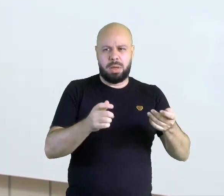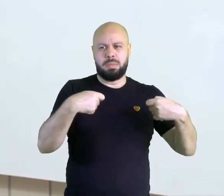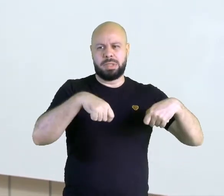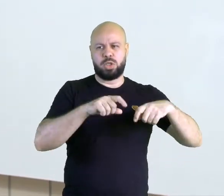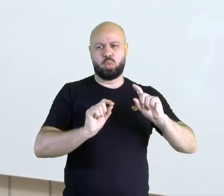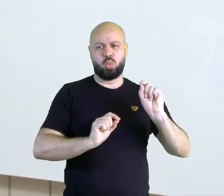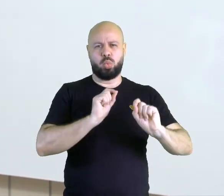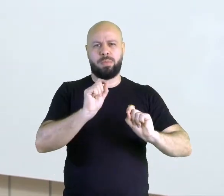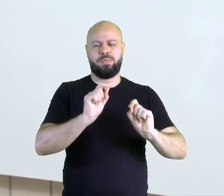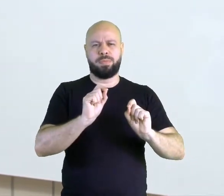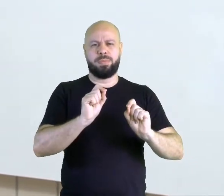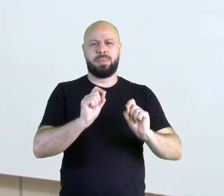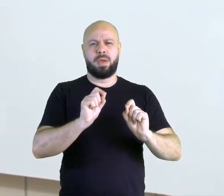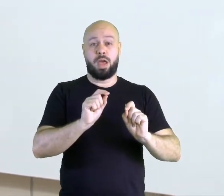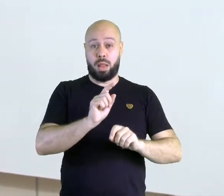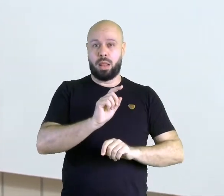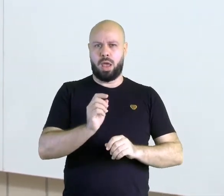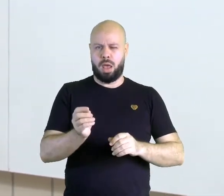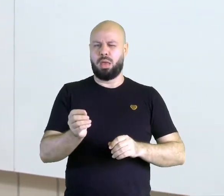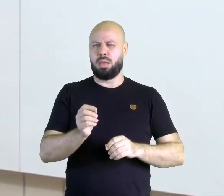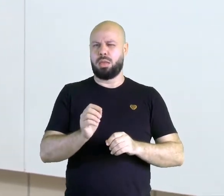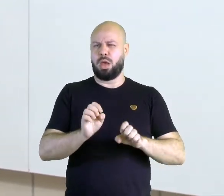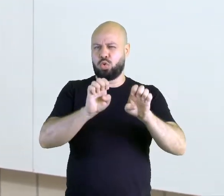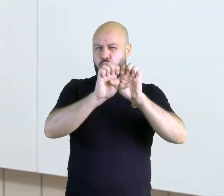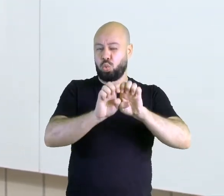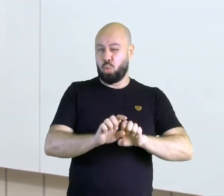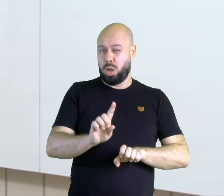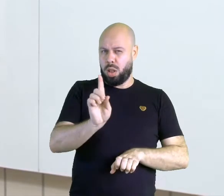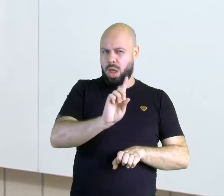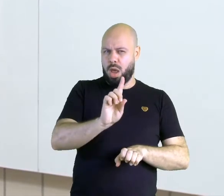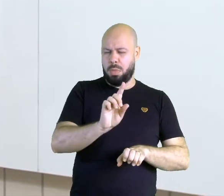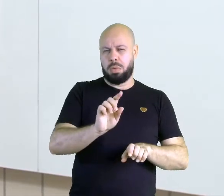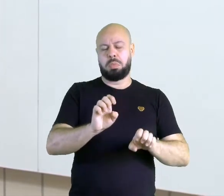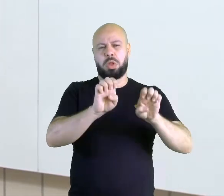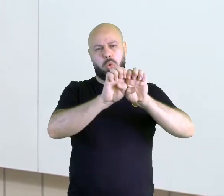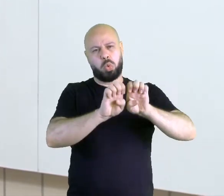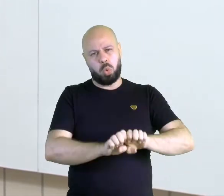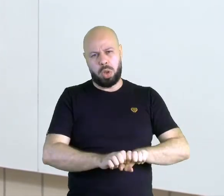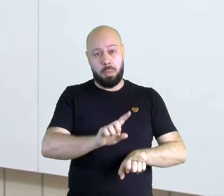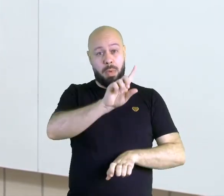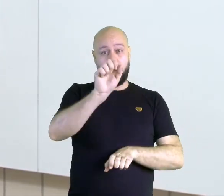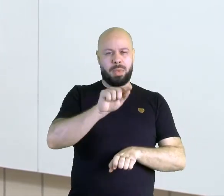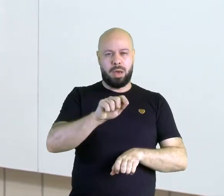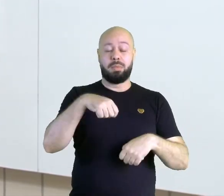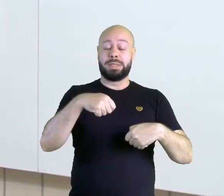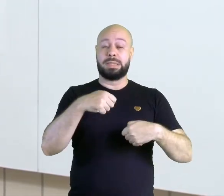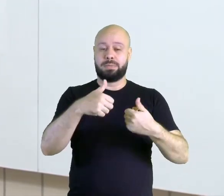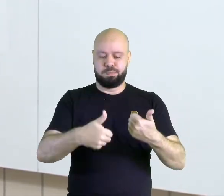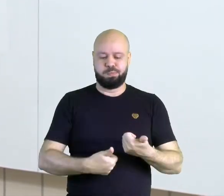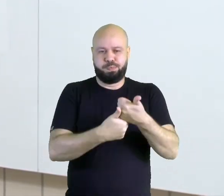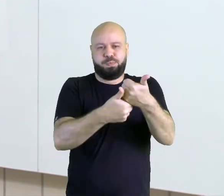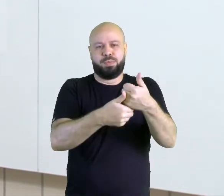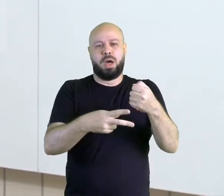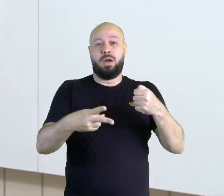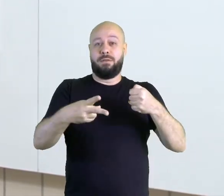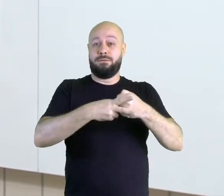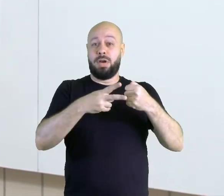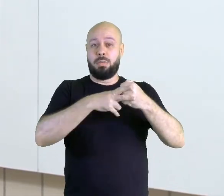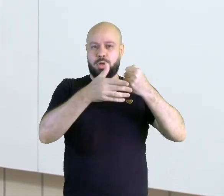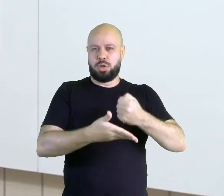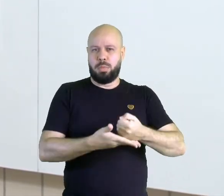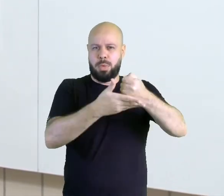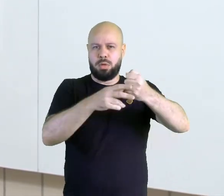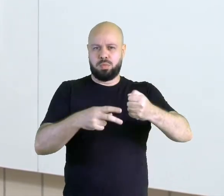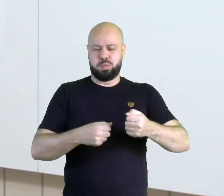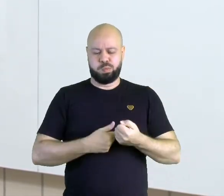na forma negativa e interrogativa, eu necessito do auxiliar. O verbo auxiliar. Então,